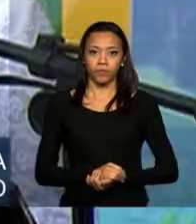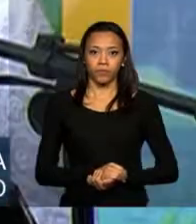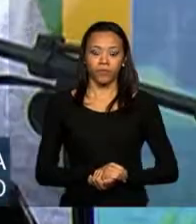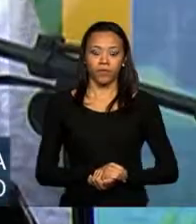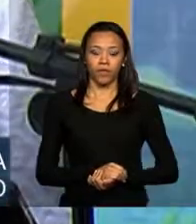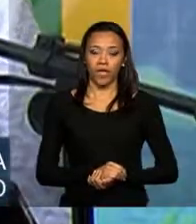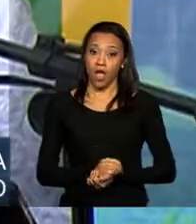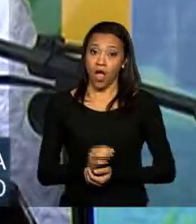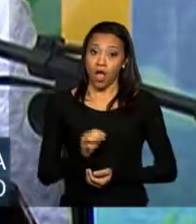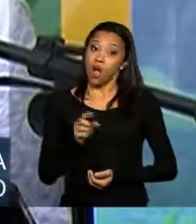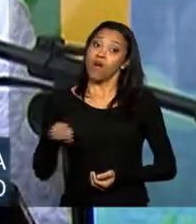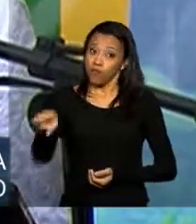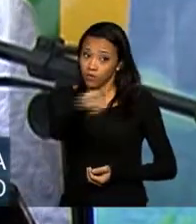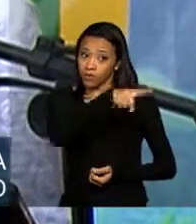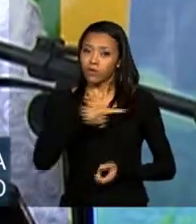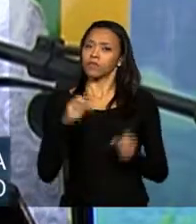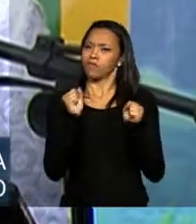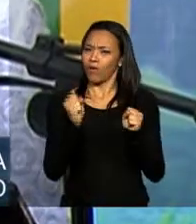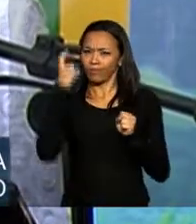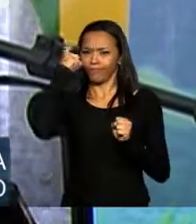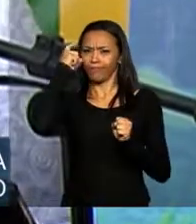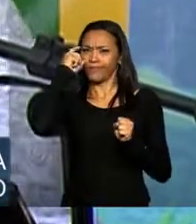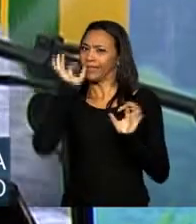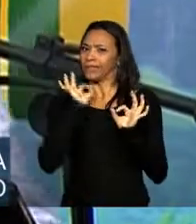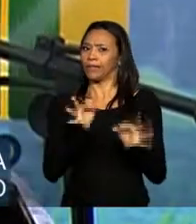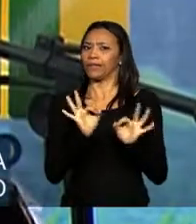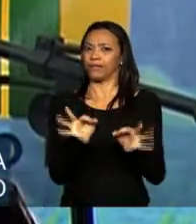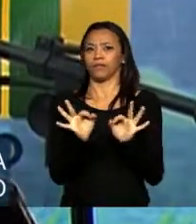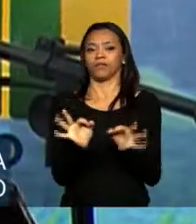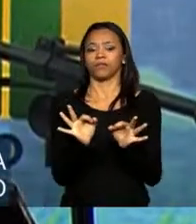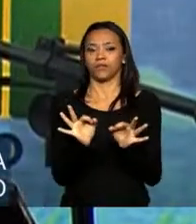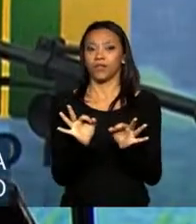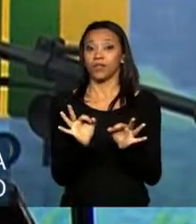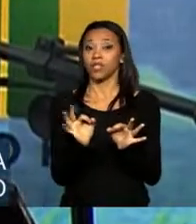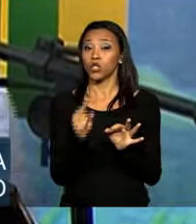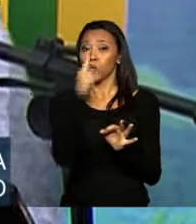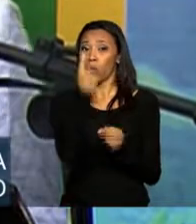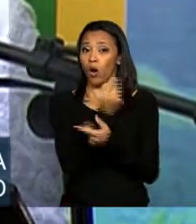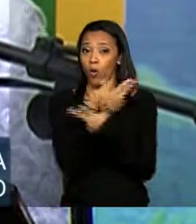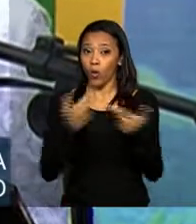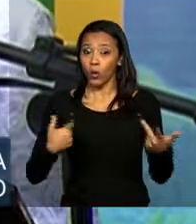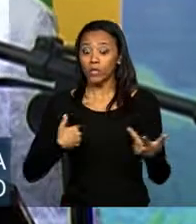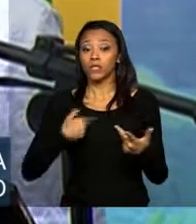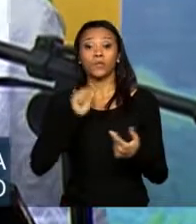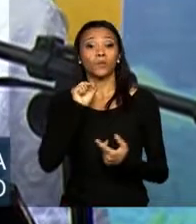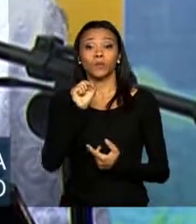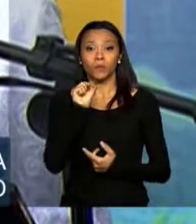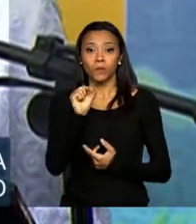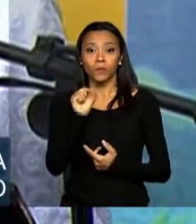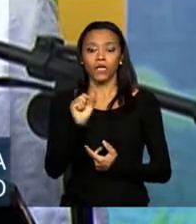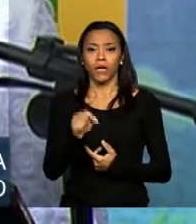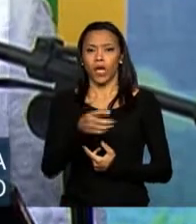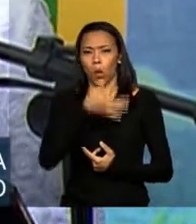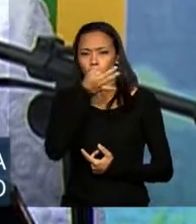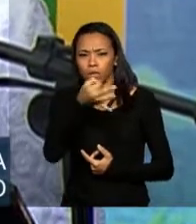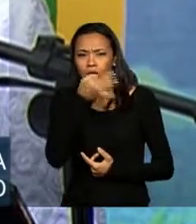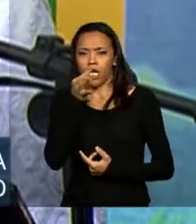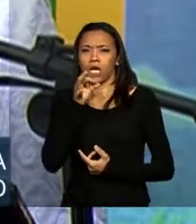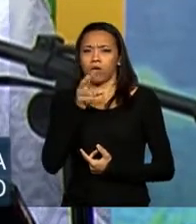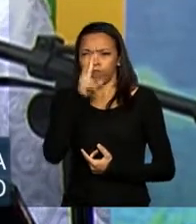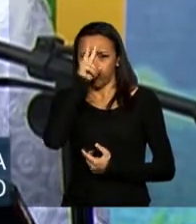você podem ter certeza que a coisa mais forte no convencimento das